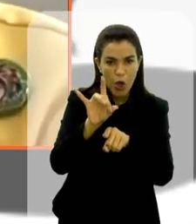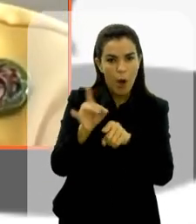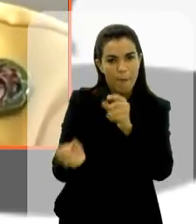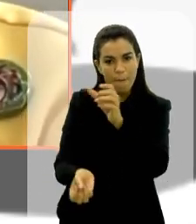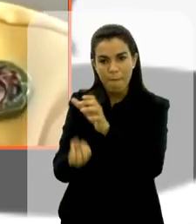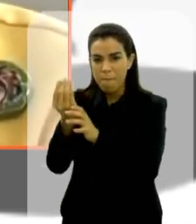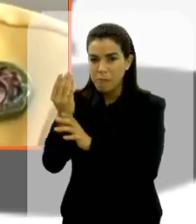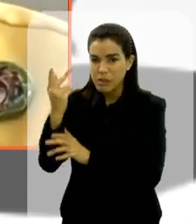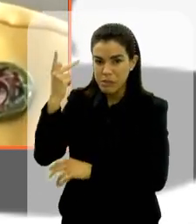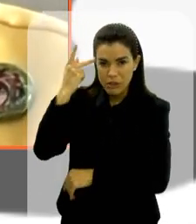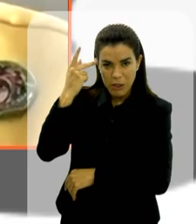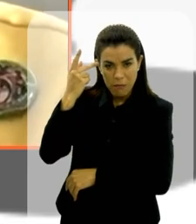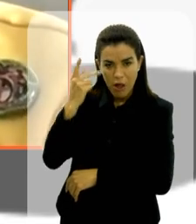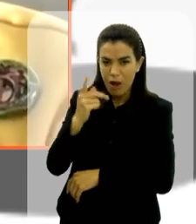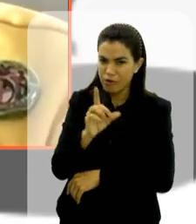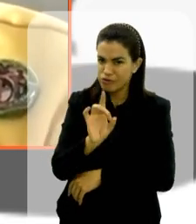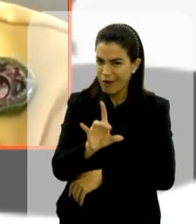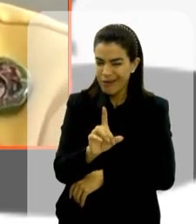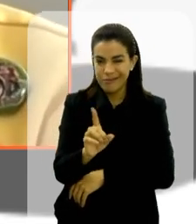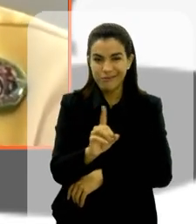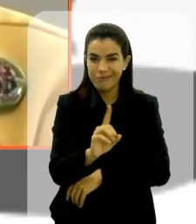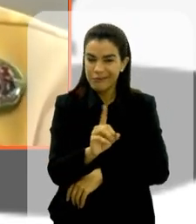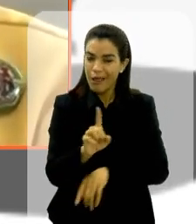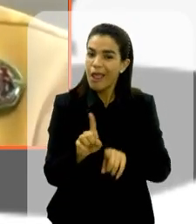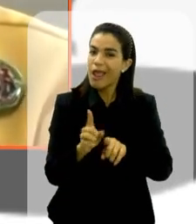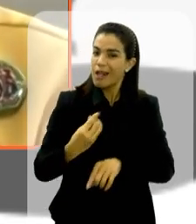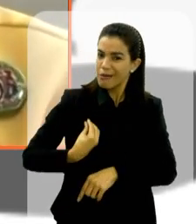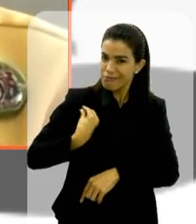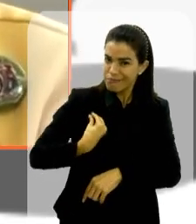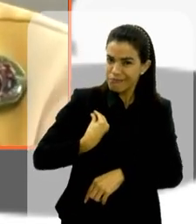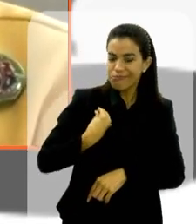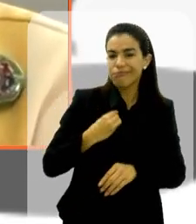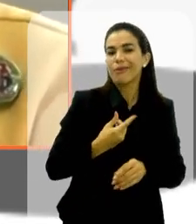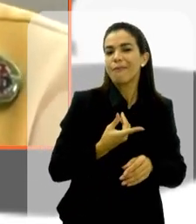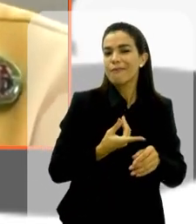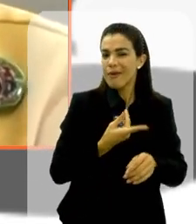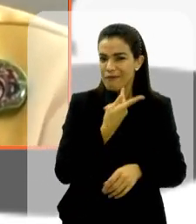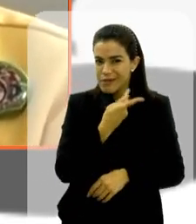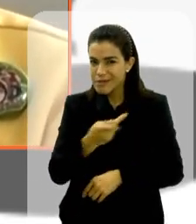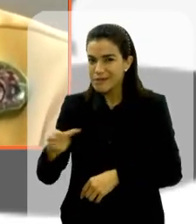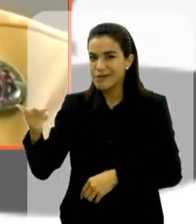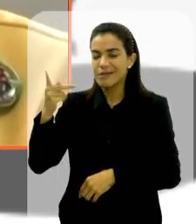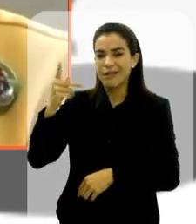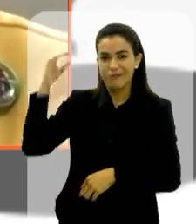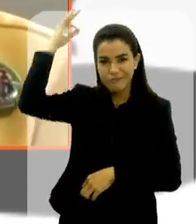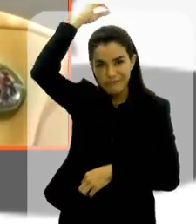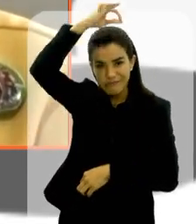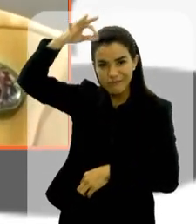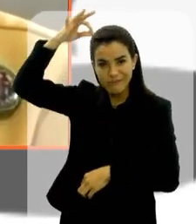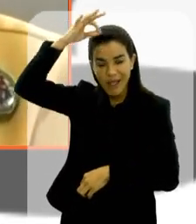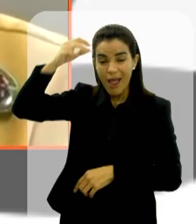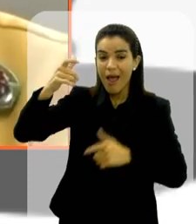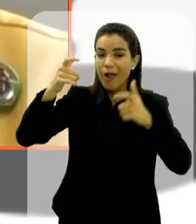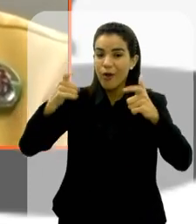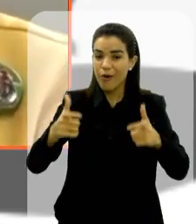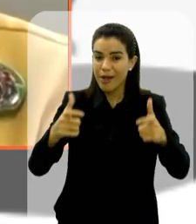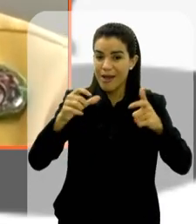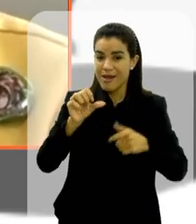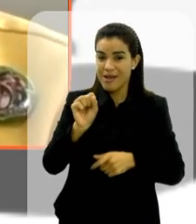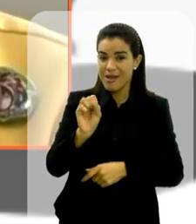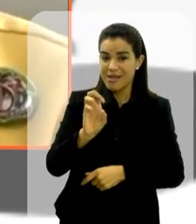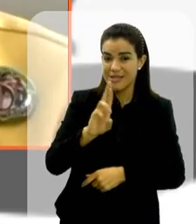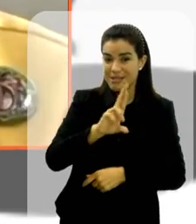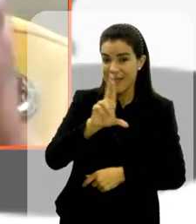Fundação de São Paulo e tudo mais, mas ele esteve no Espírito Santo também. Esteve na região da Serra, em Carapina, e lá